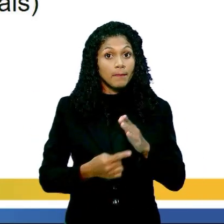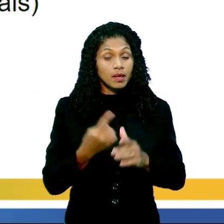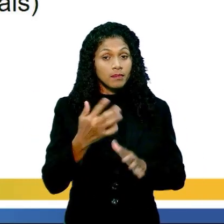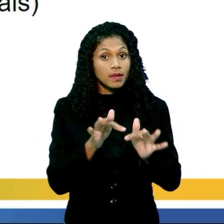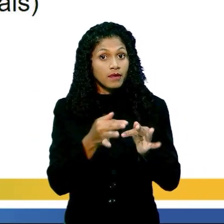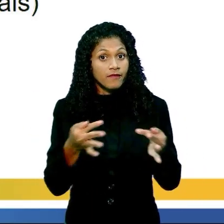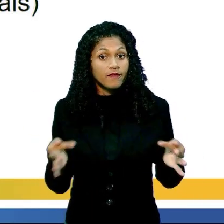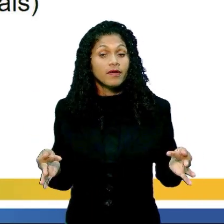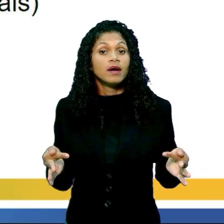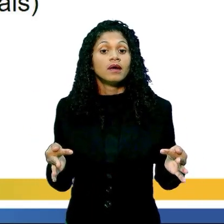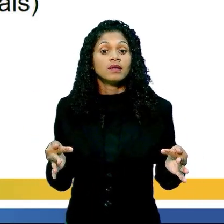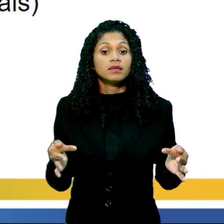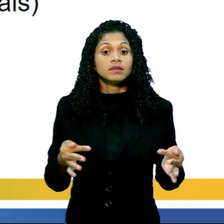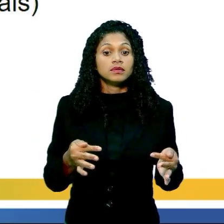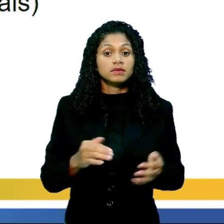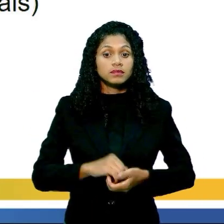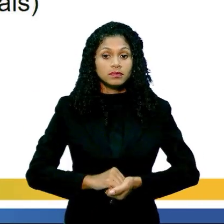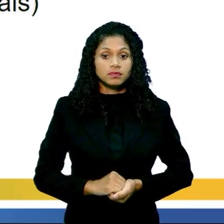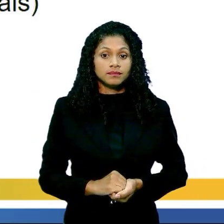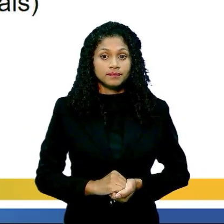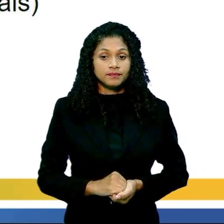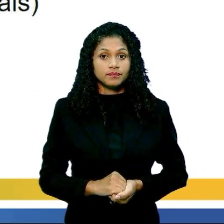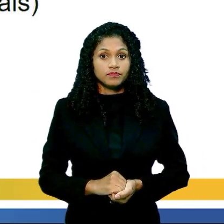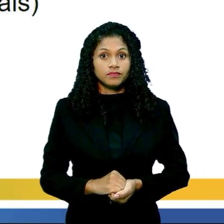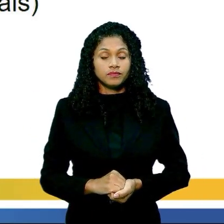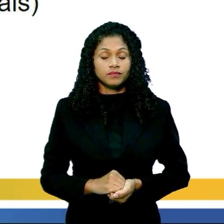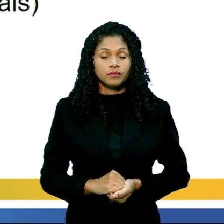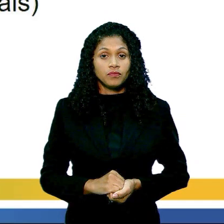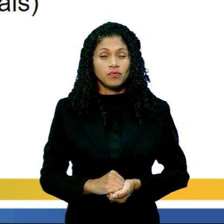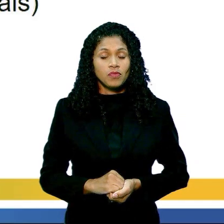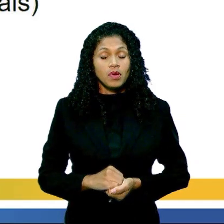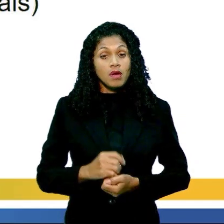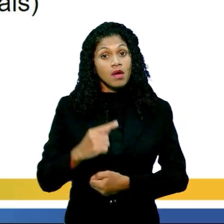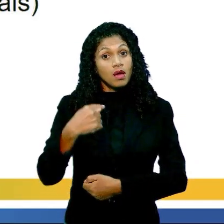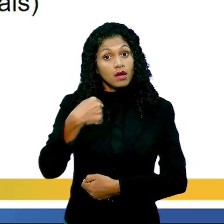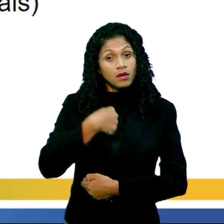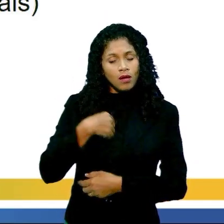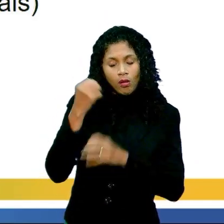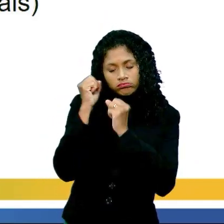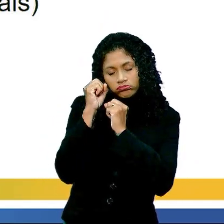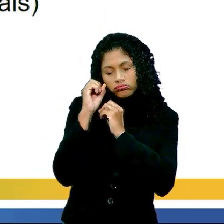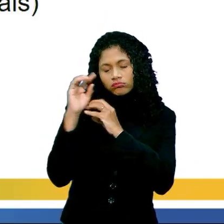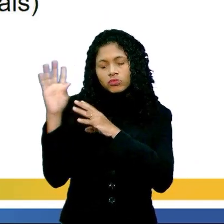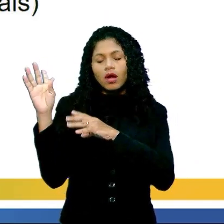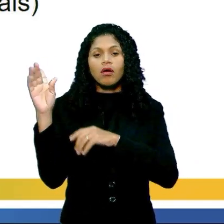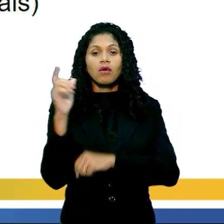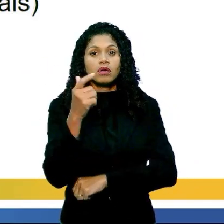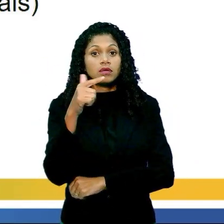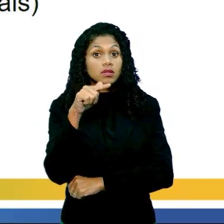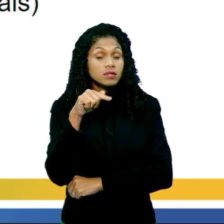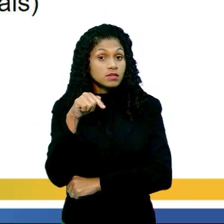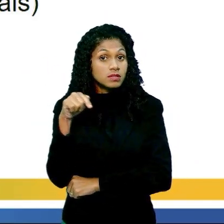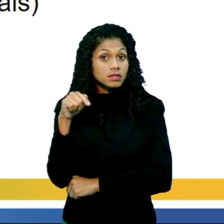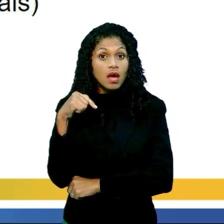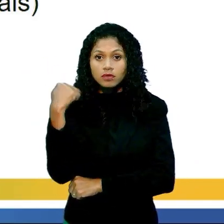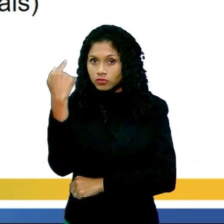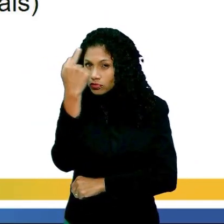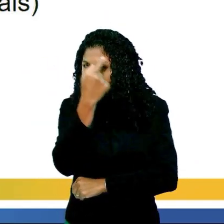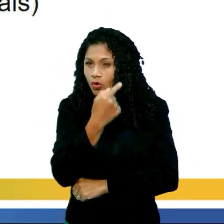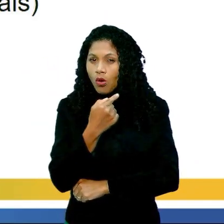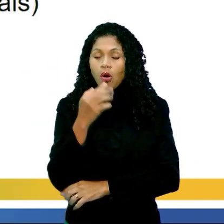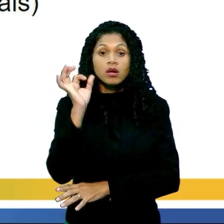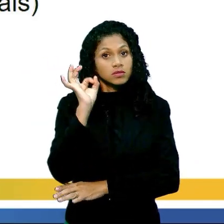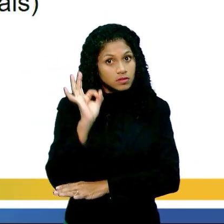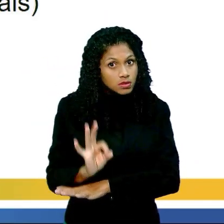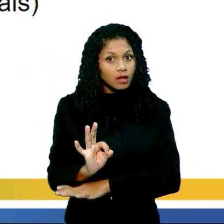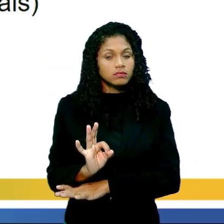frase, I wake up at 7 o'clock. Eu acordo às 7 em ponto. Você vê que